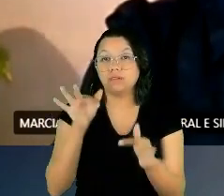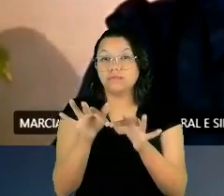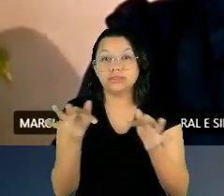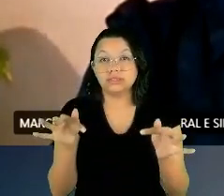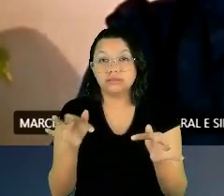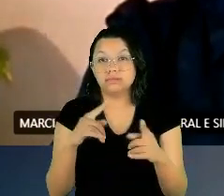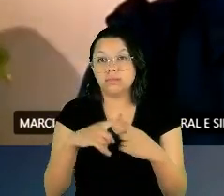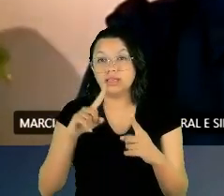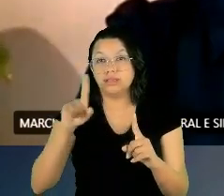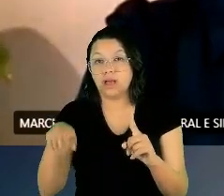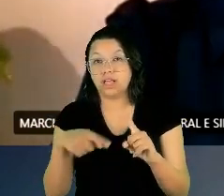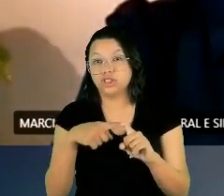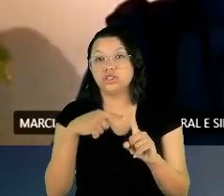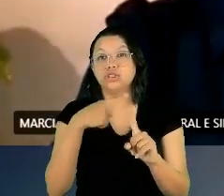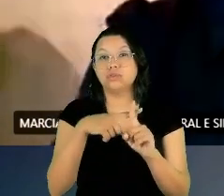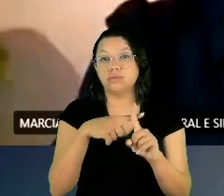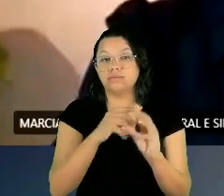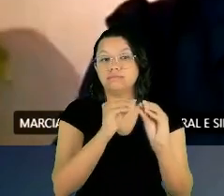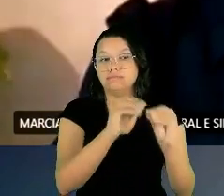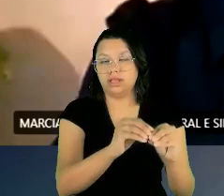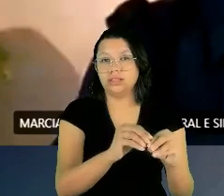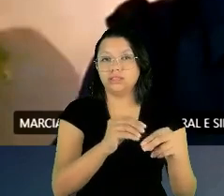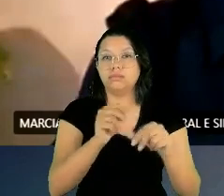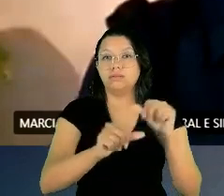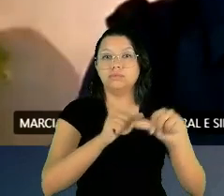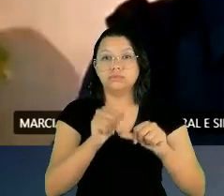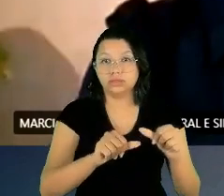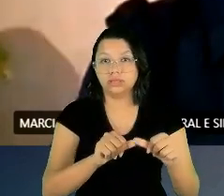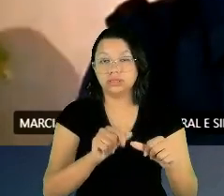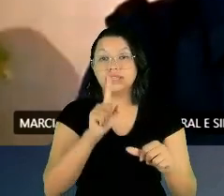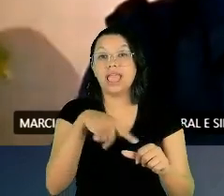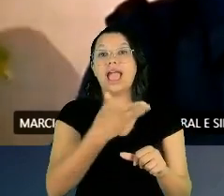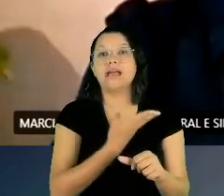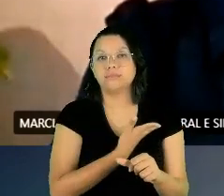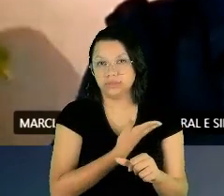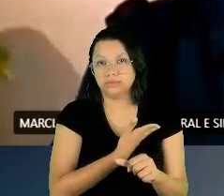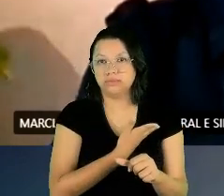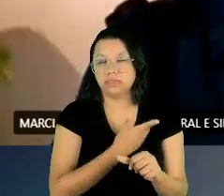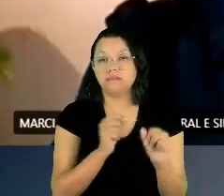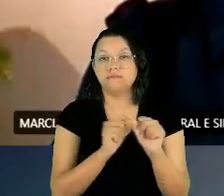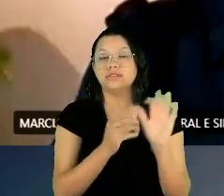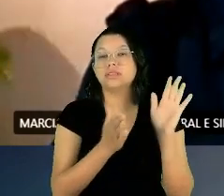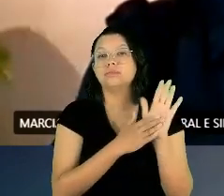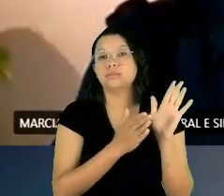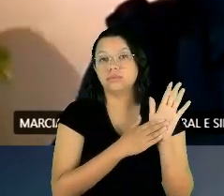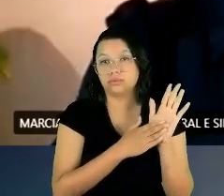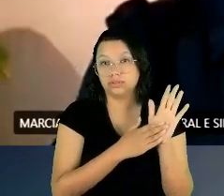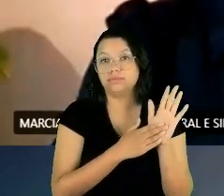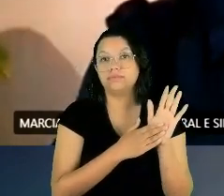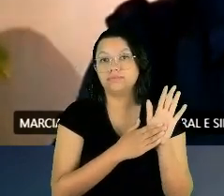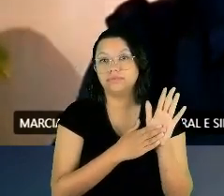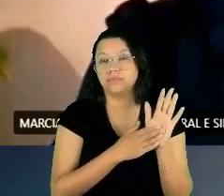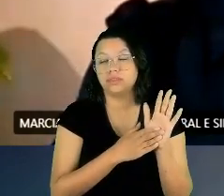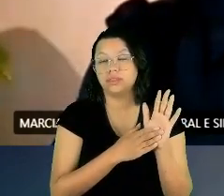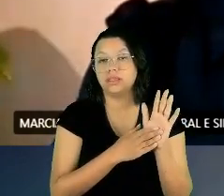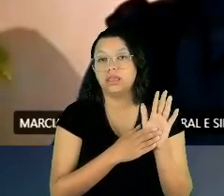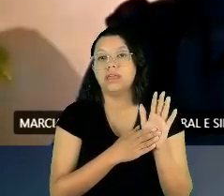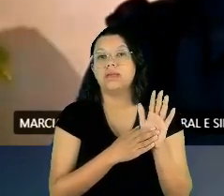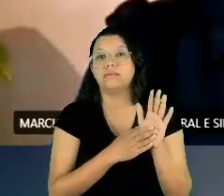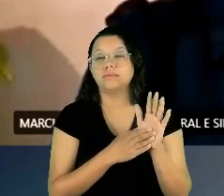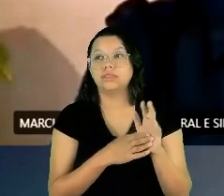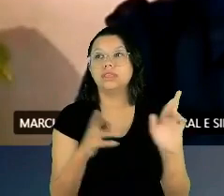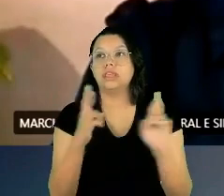modelo experimental simples, mas eu adicionei uma variável que para o cérebro é importante, ter um amigo fazendo a proposta, e